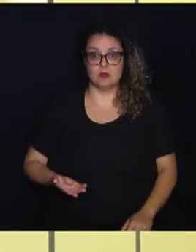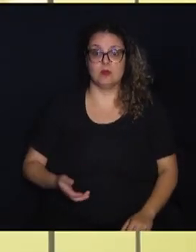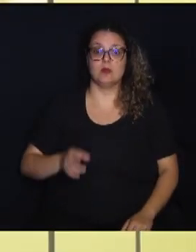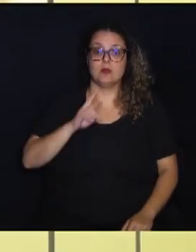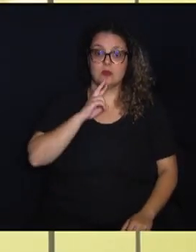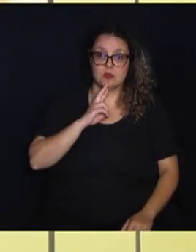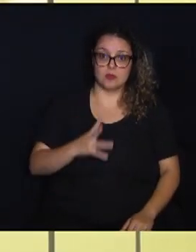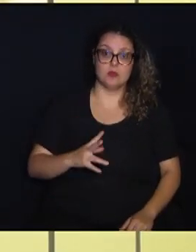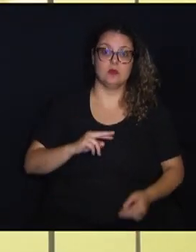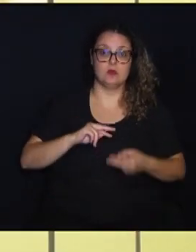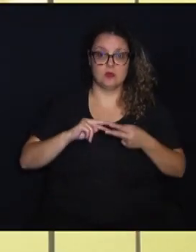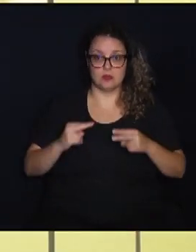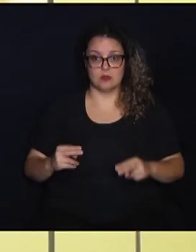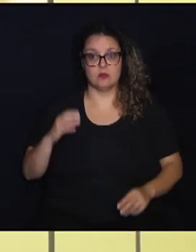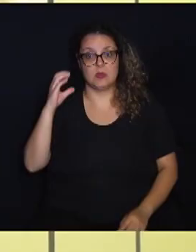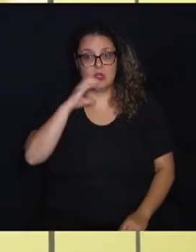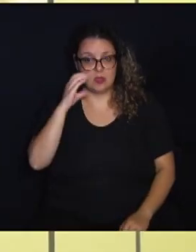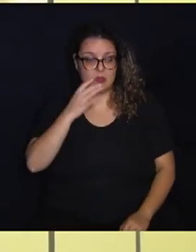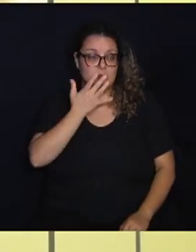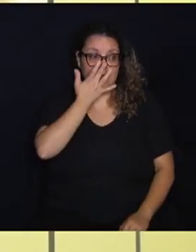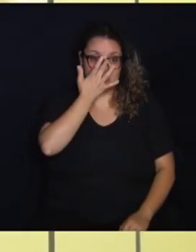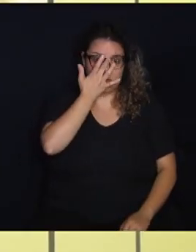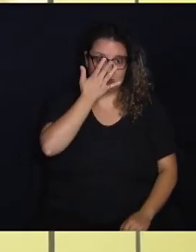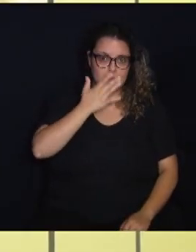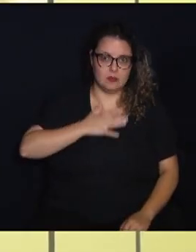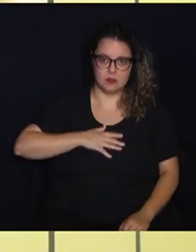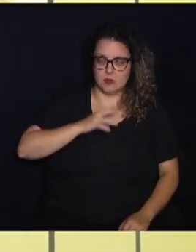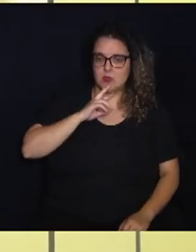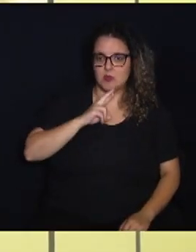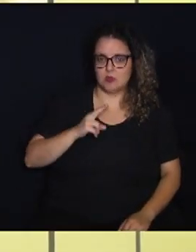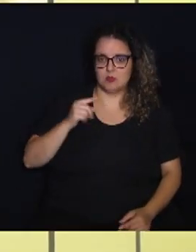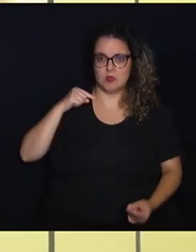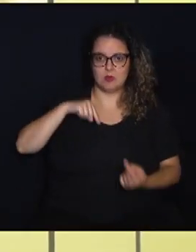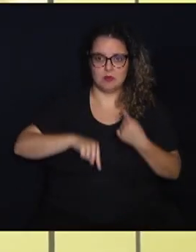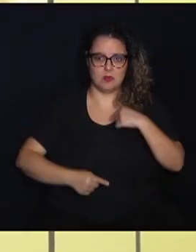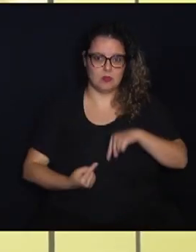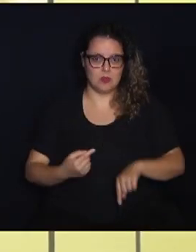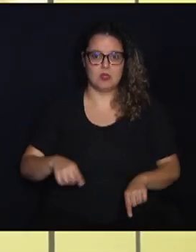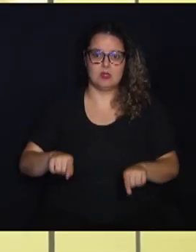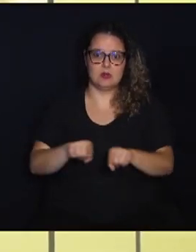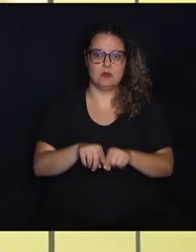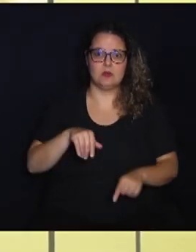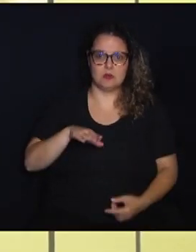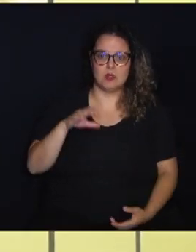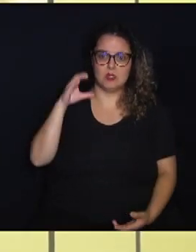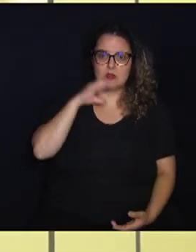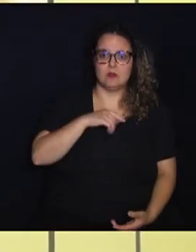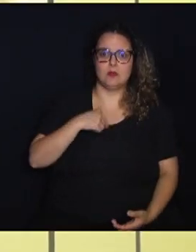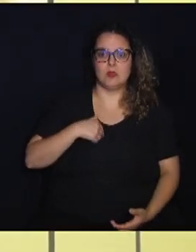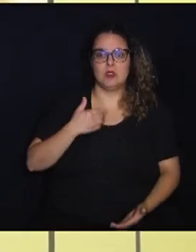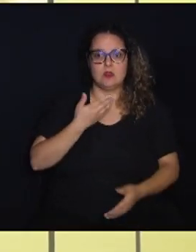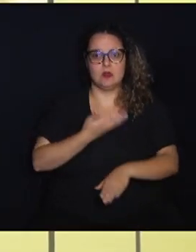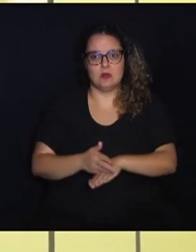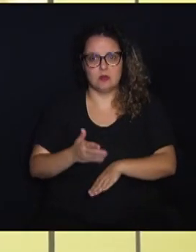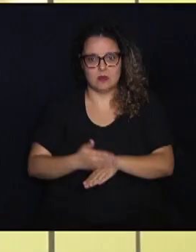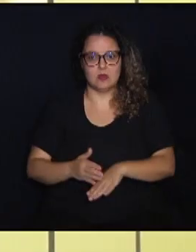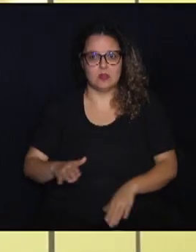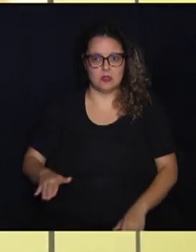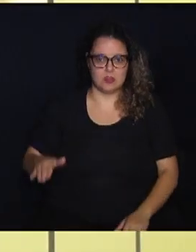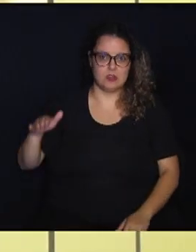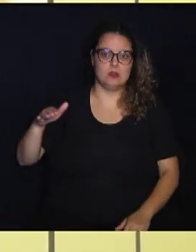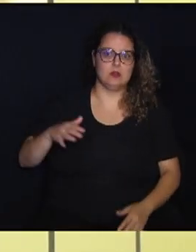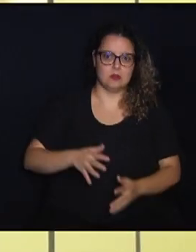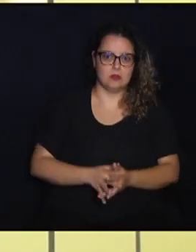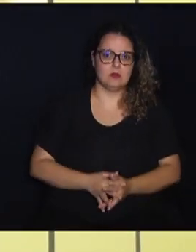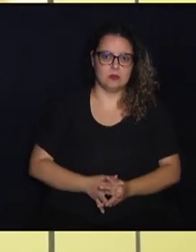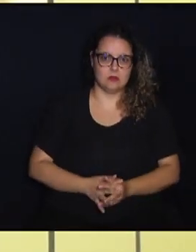resposta genética vai vir mais rápida. A minha resposta metabólica também é mais rápida, porque eu treinei desde muito nova.